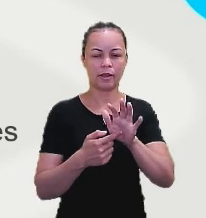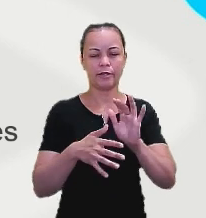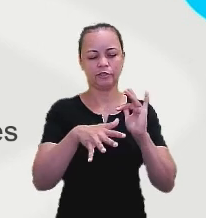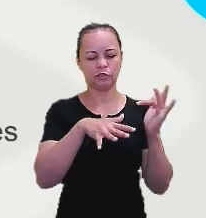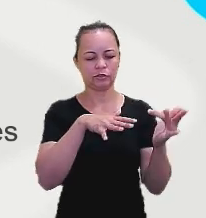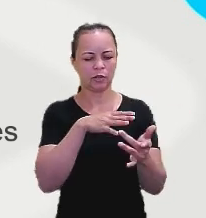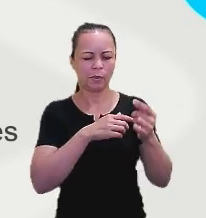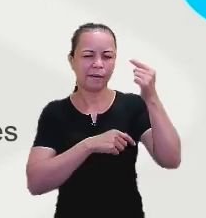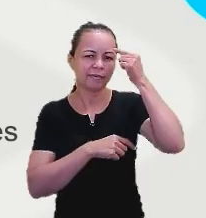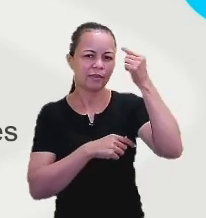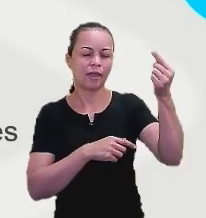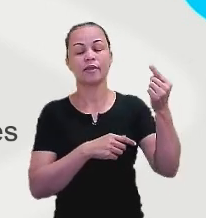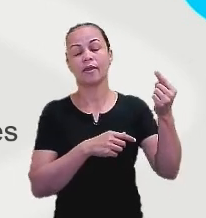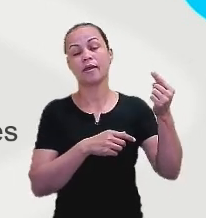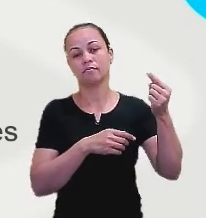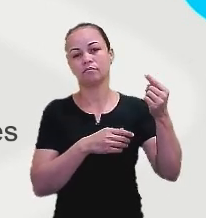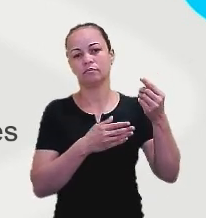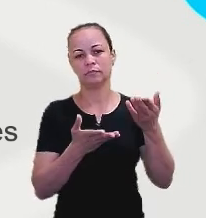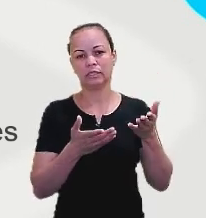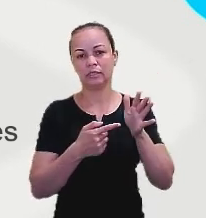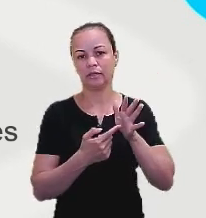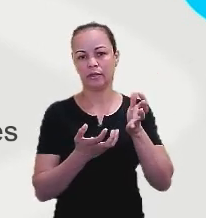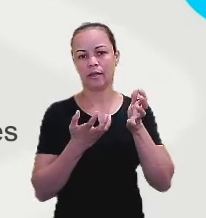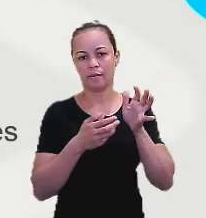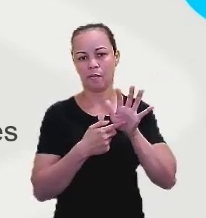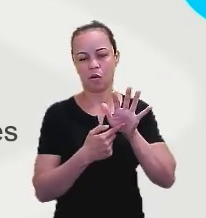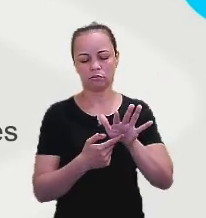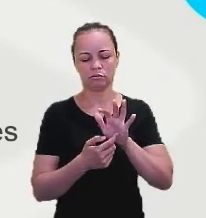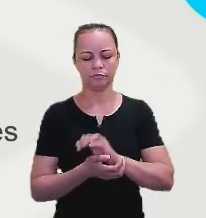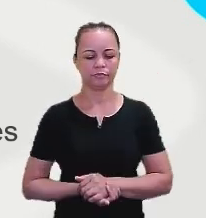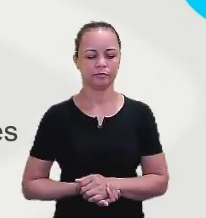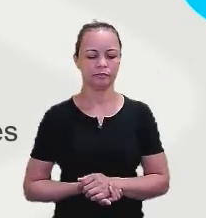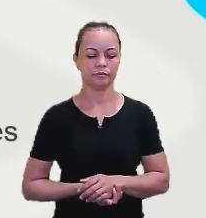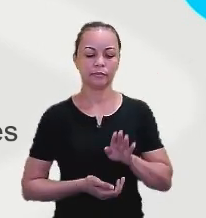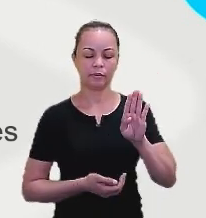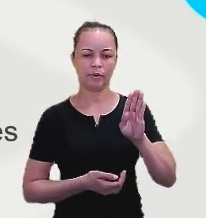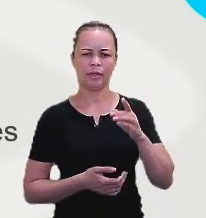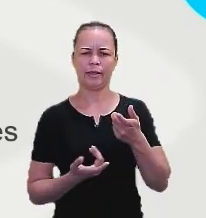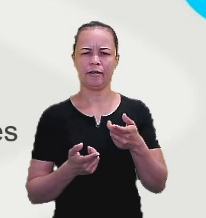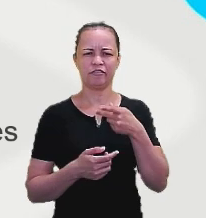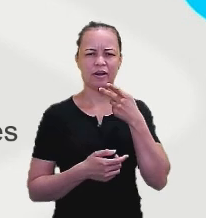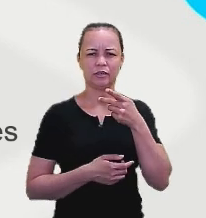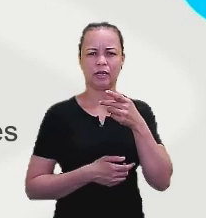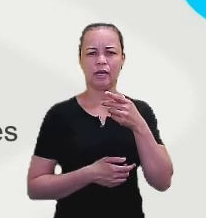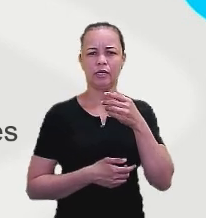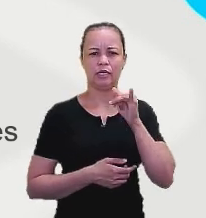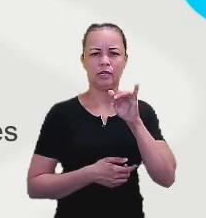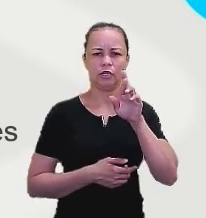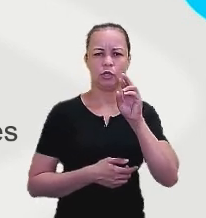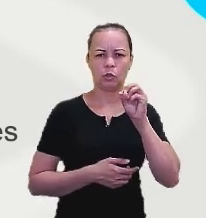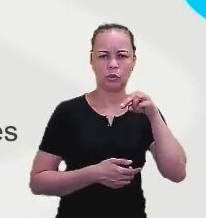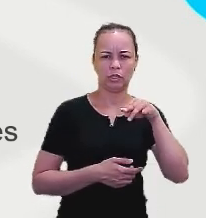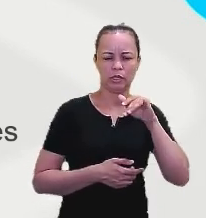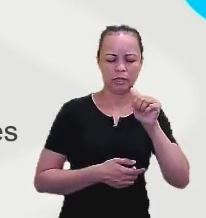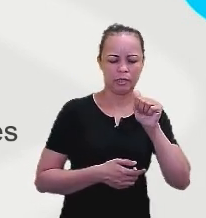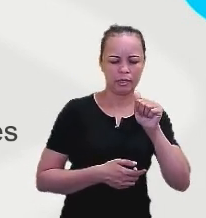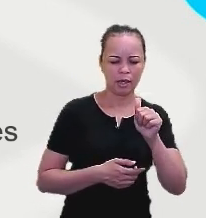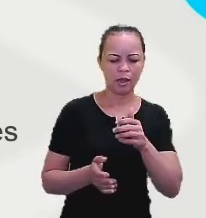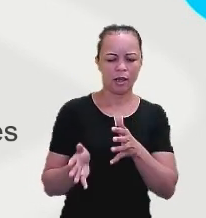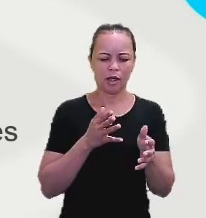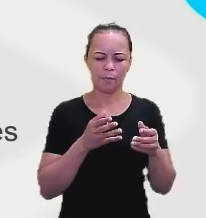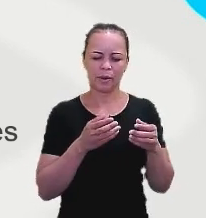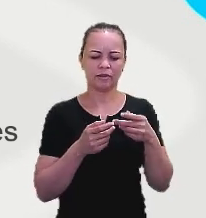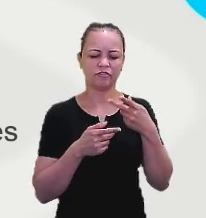ideia que pretende veicular. Está recorrendo aí a uma ironia para conferir um novo significado ao termo